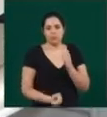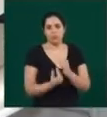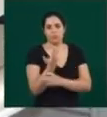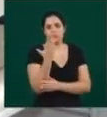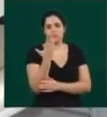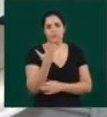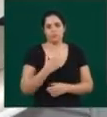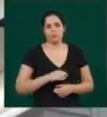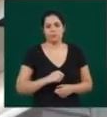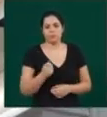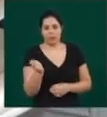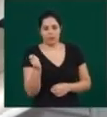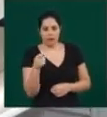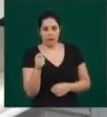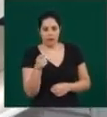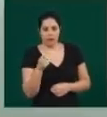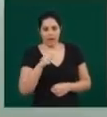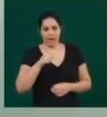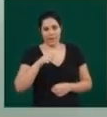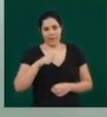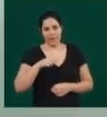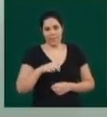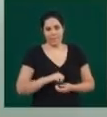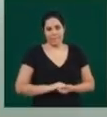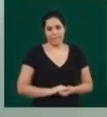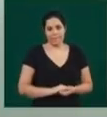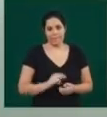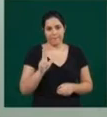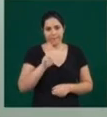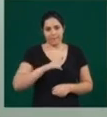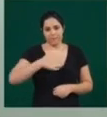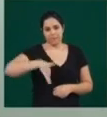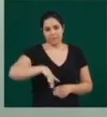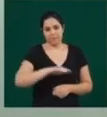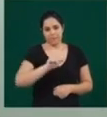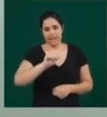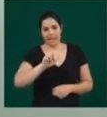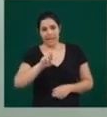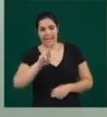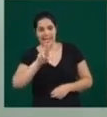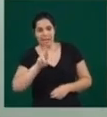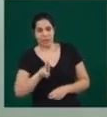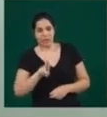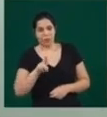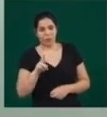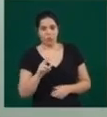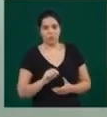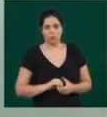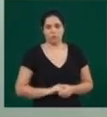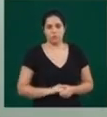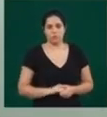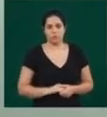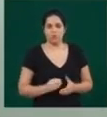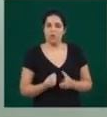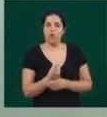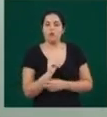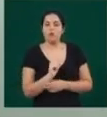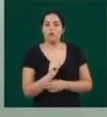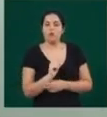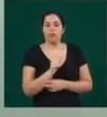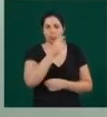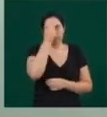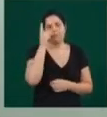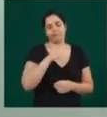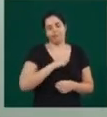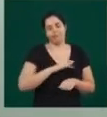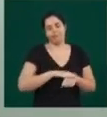dos Reumáticos de Uberlândia e Região. E no Uberlândia nós temos a ARUR, que nasceu justamente de um grupo de pacientes nossas aqui da universidade